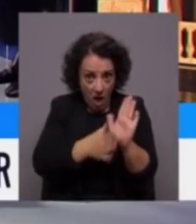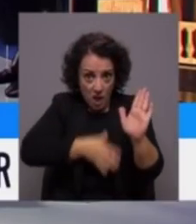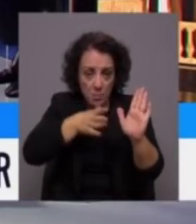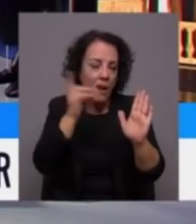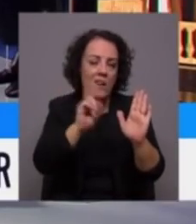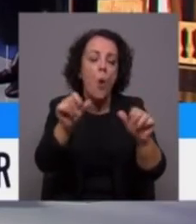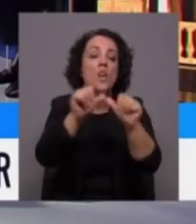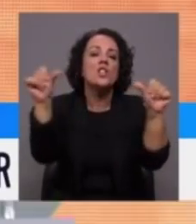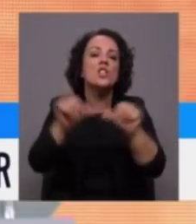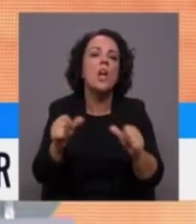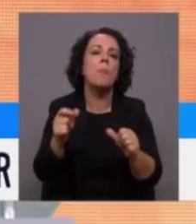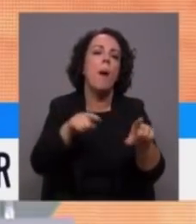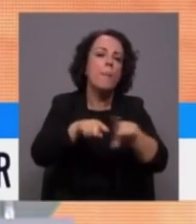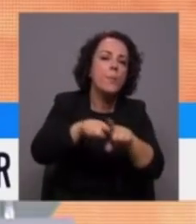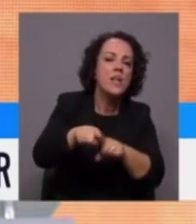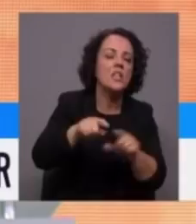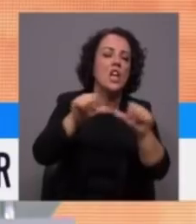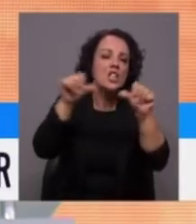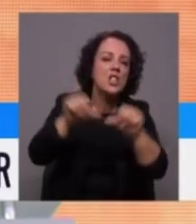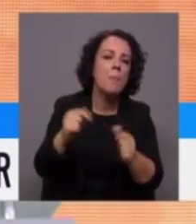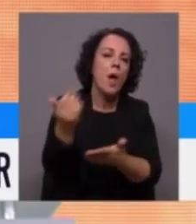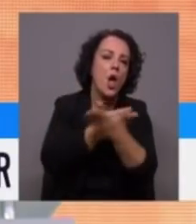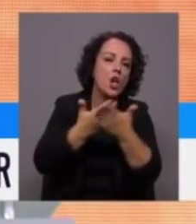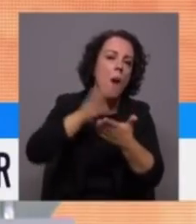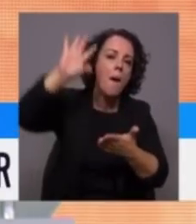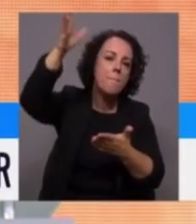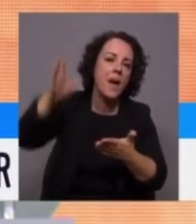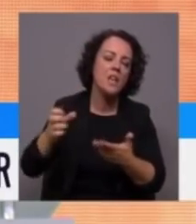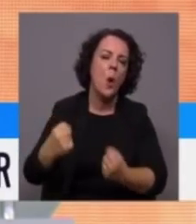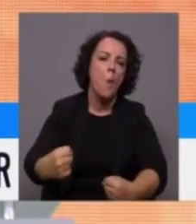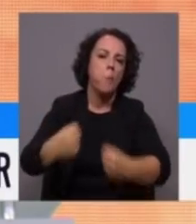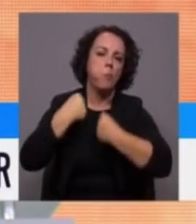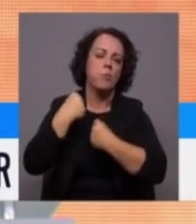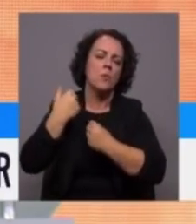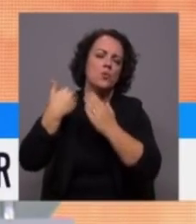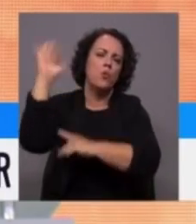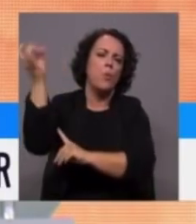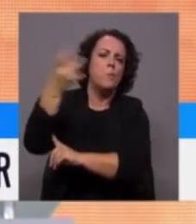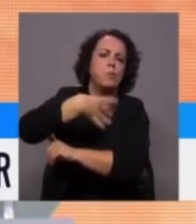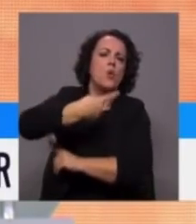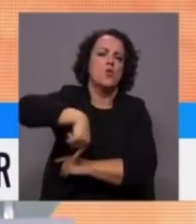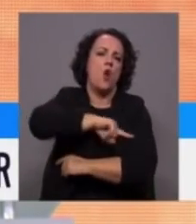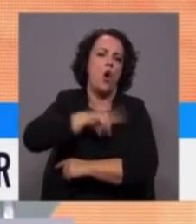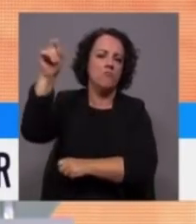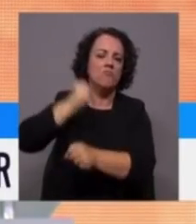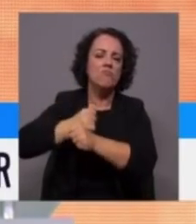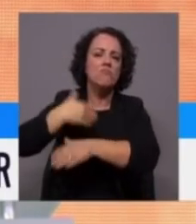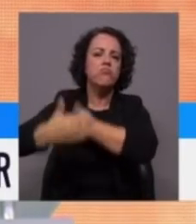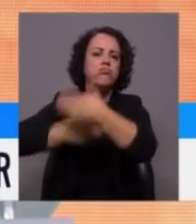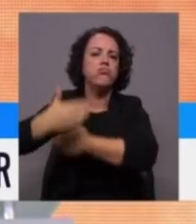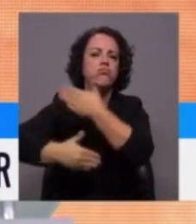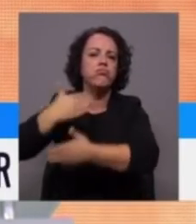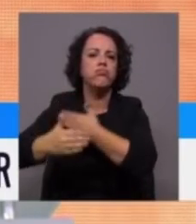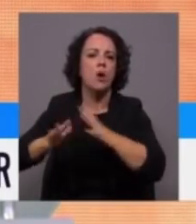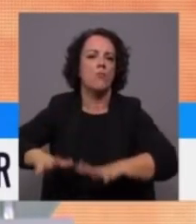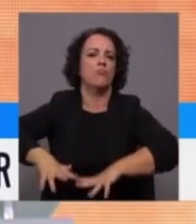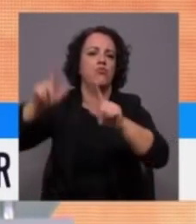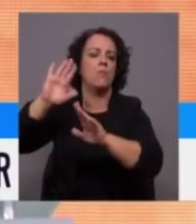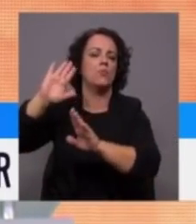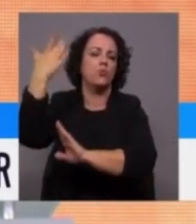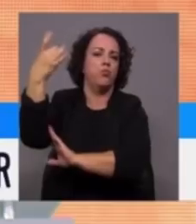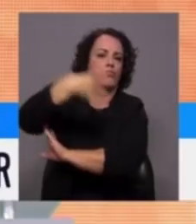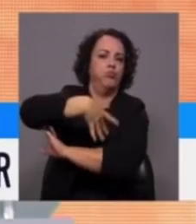o sistema político social e econômico desses países que é muito mais robusto do que o nosso e por uns muito mais muito mais crescimento